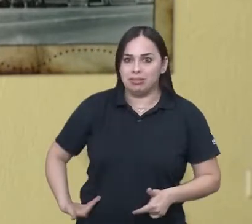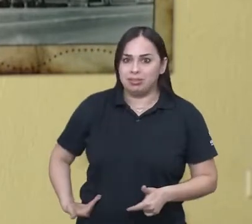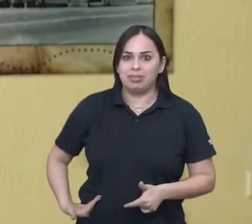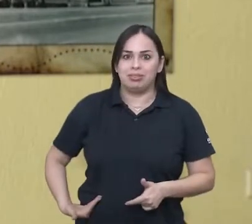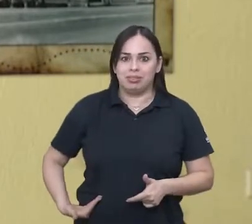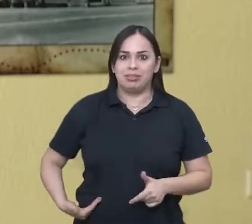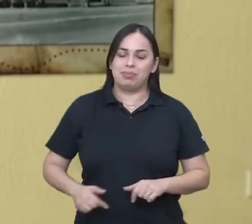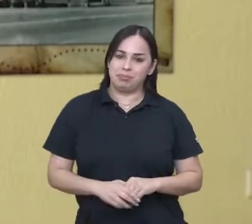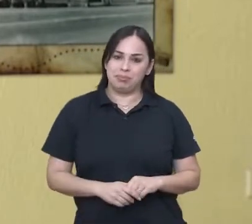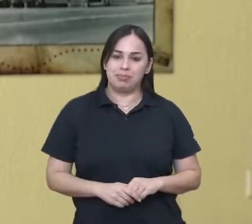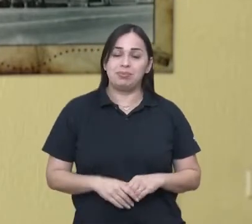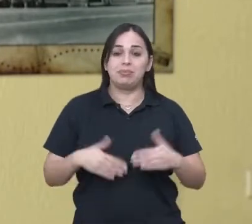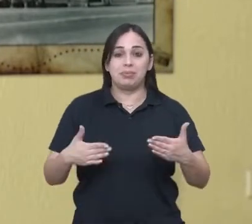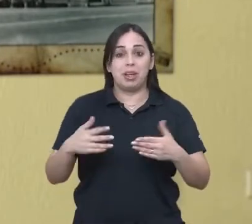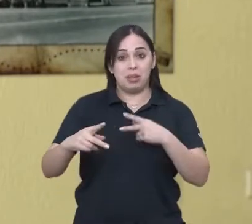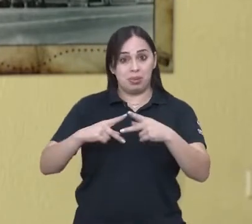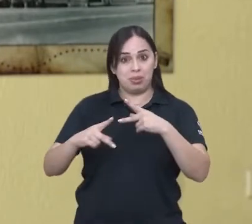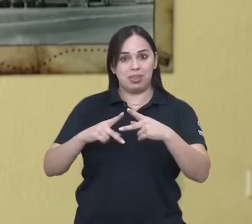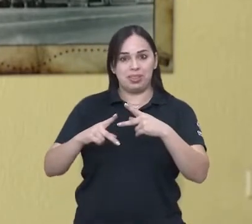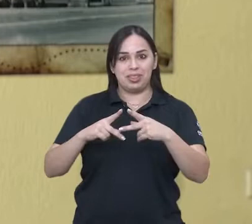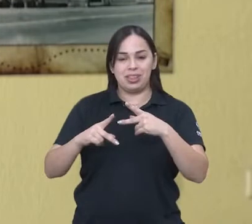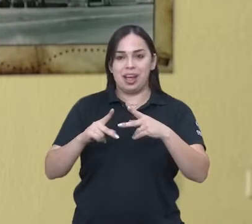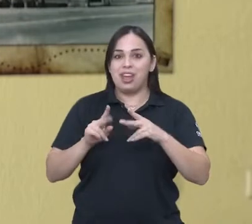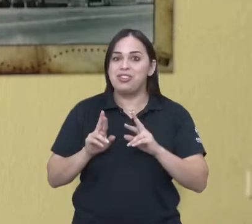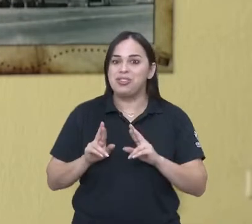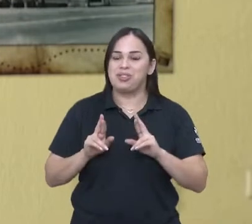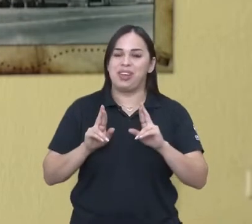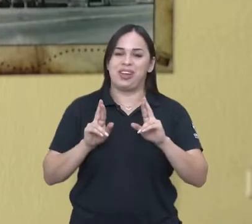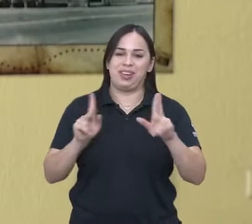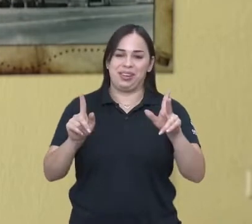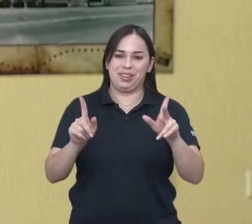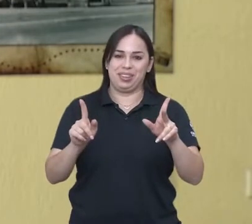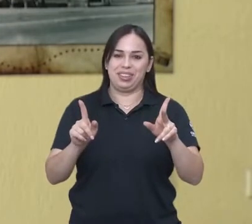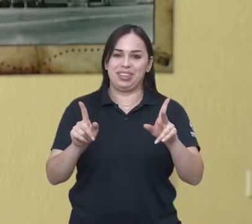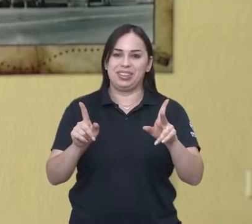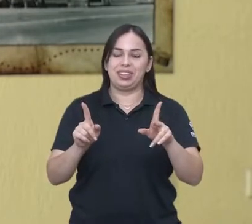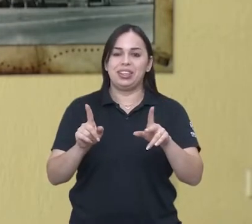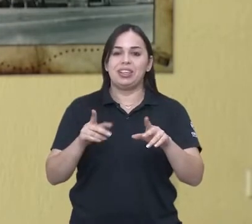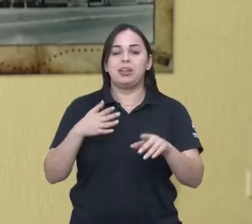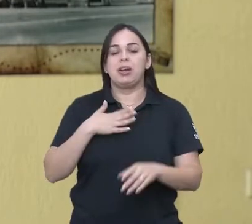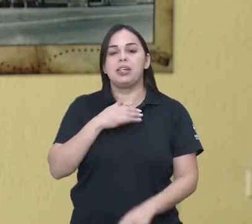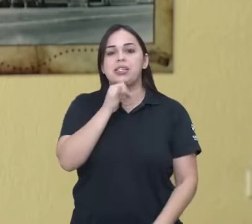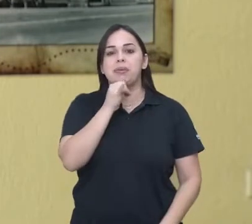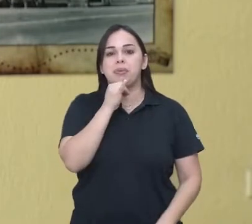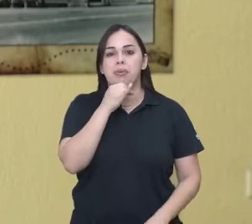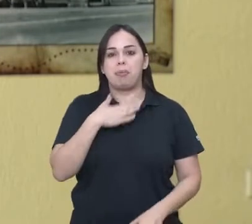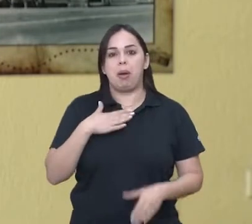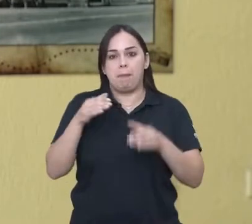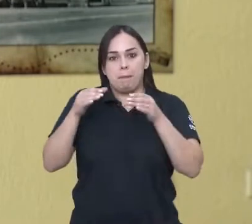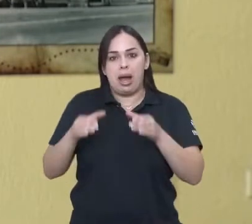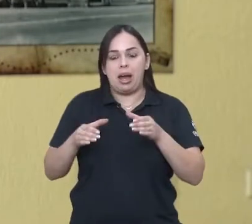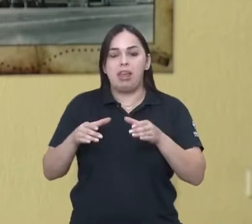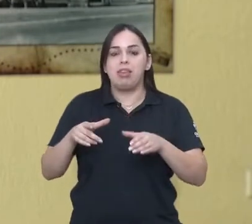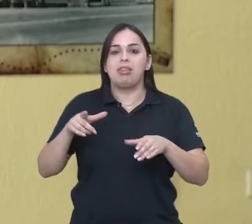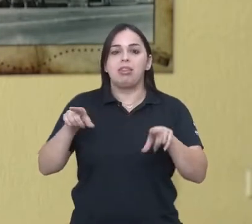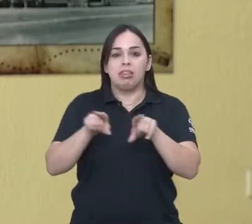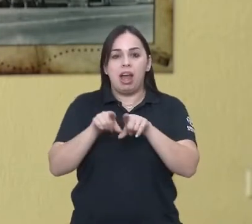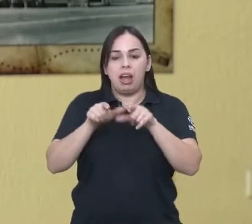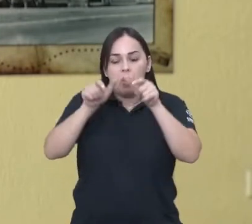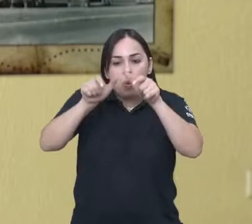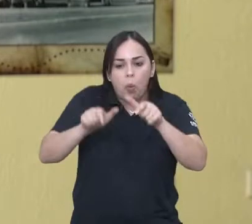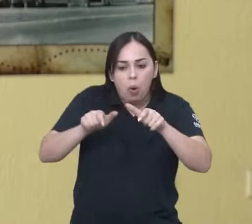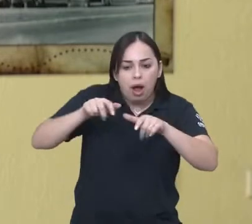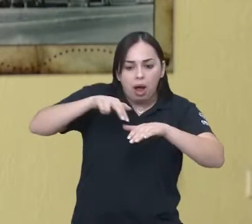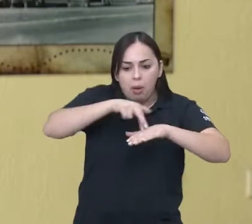mesmo do skate ser essa febre, essa moda que é hoje. Então, São José já tem esse diferencial de há mais tempo, né? No meu bairro, por exemplo, tem